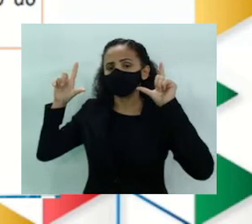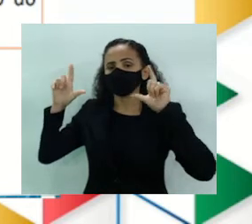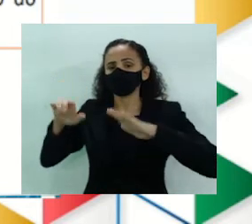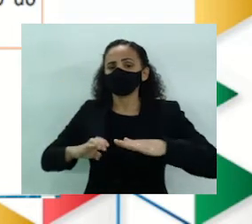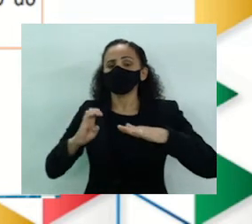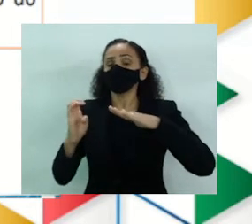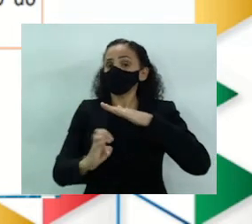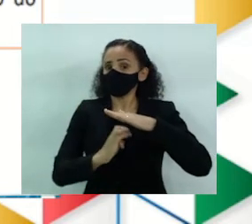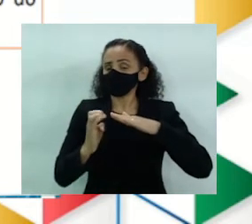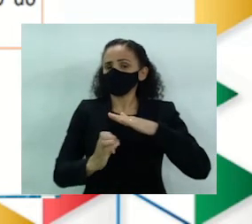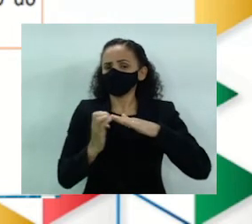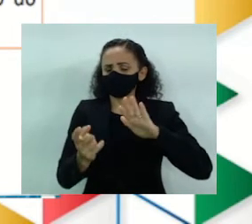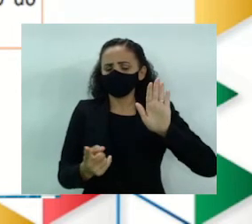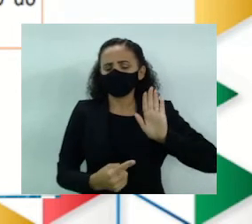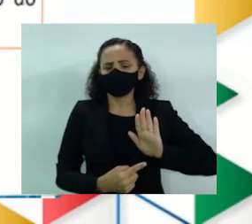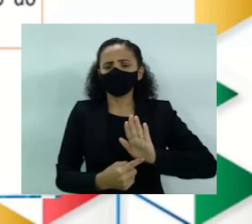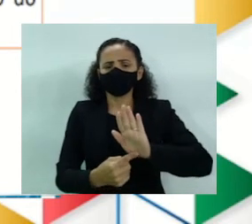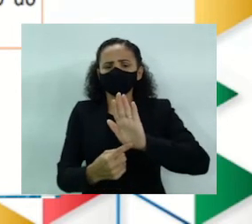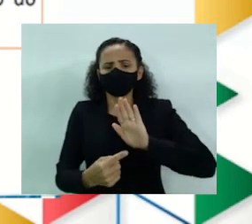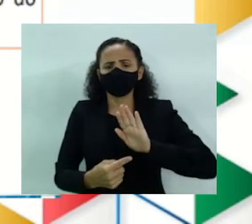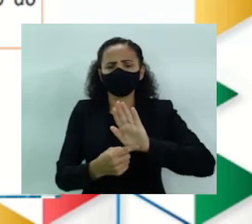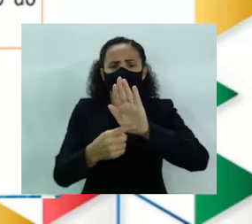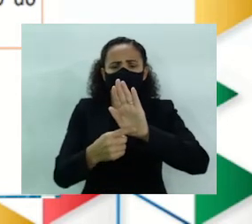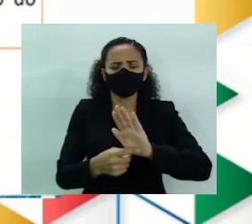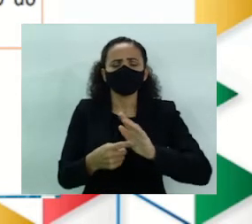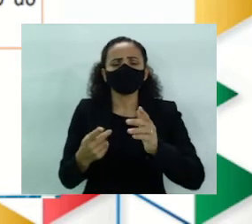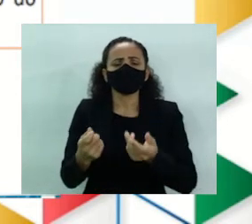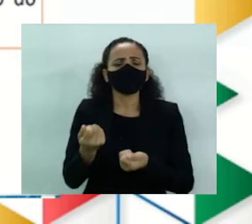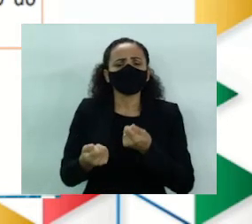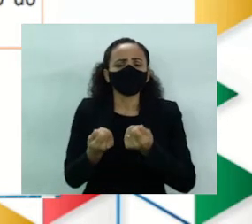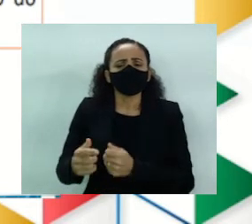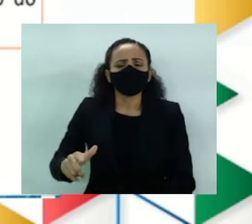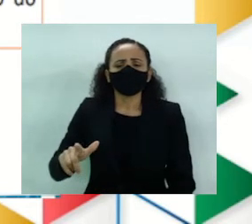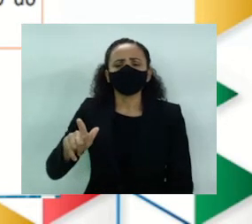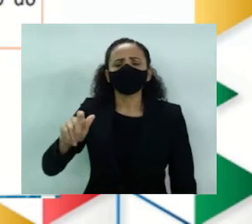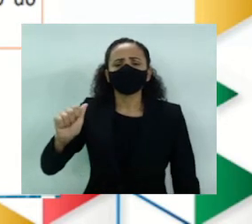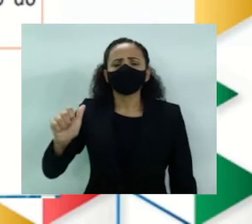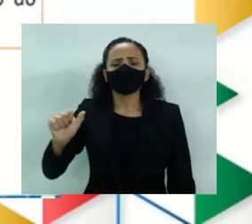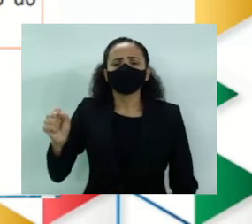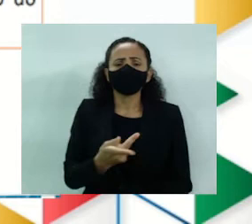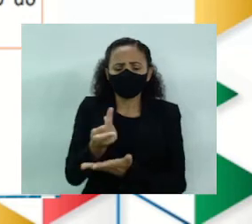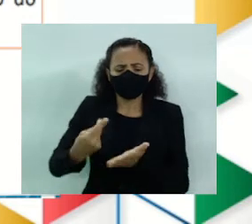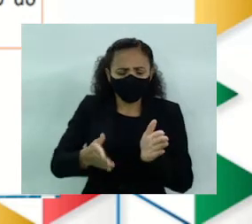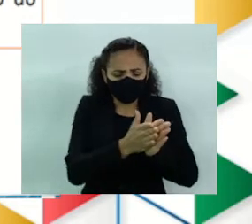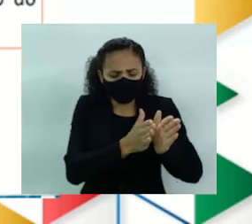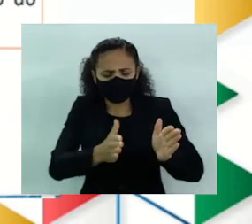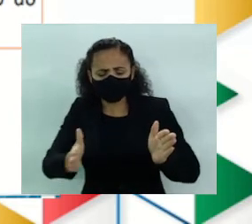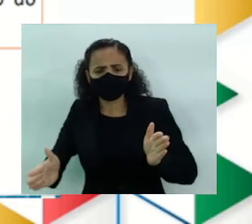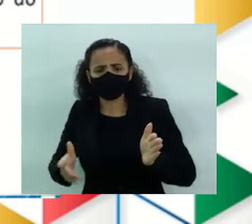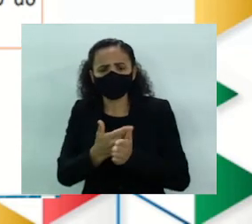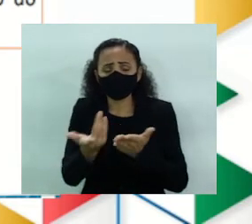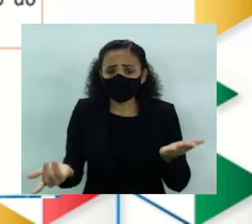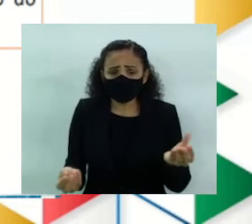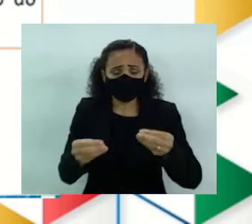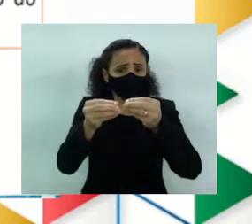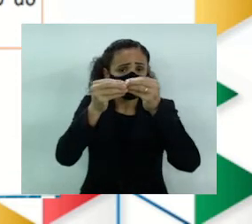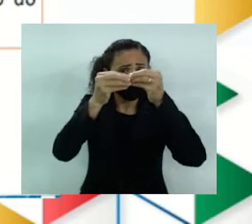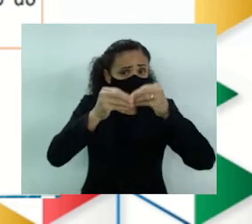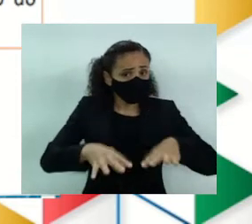gases, tá certo? E causando uma poluição do ar muito severa, tá certo? E isso causa um transtorno muito